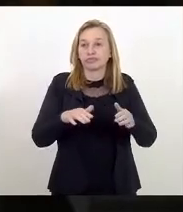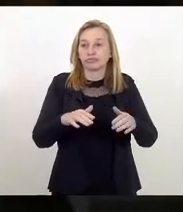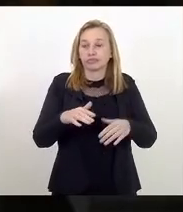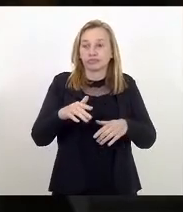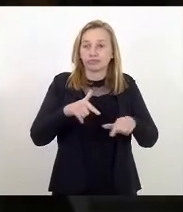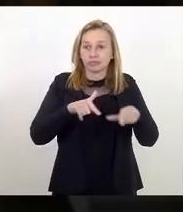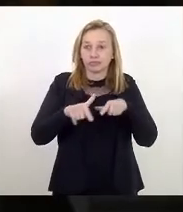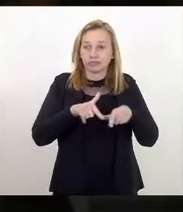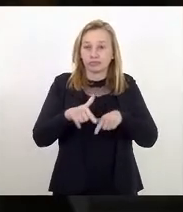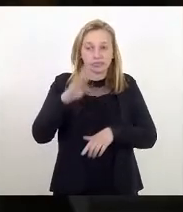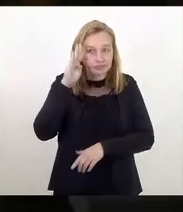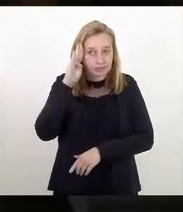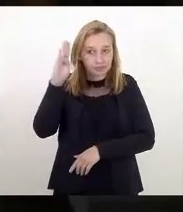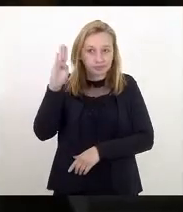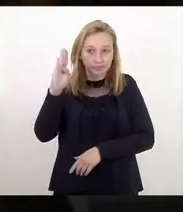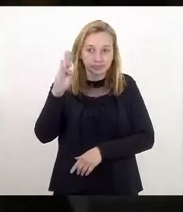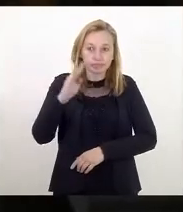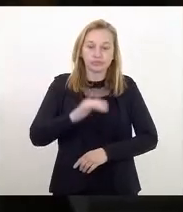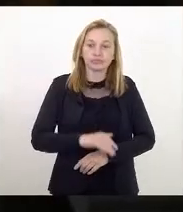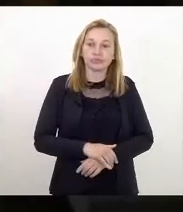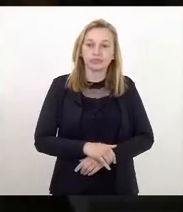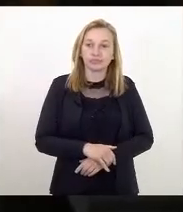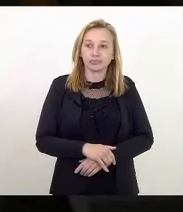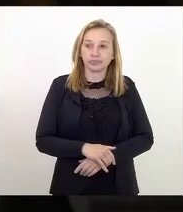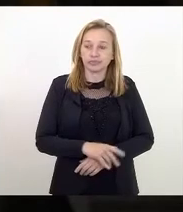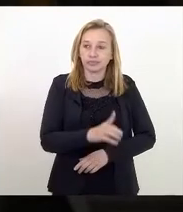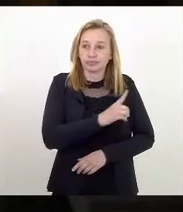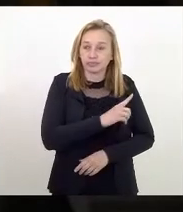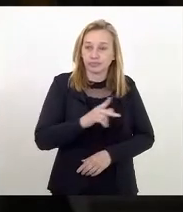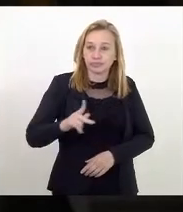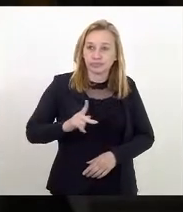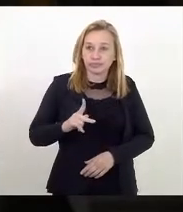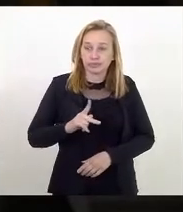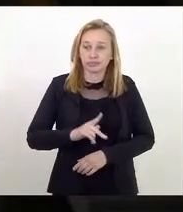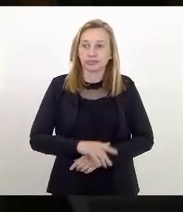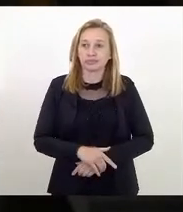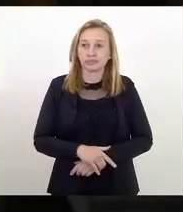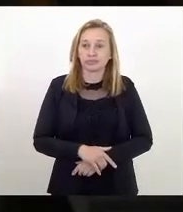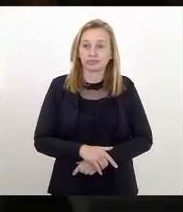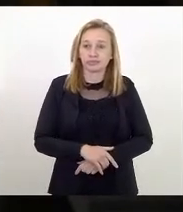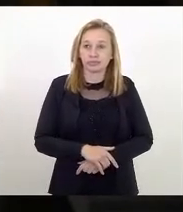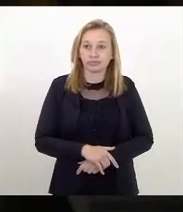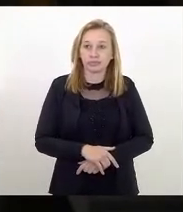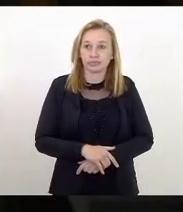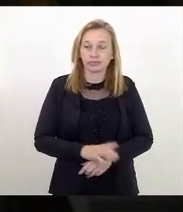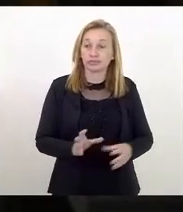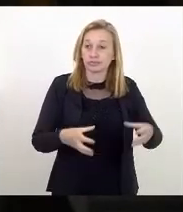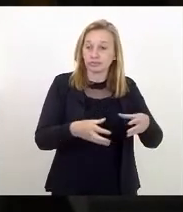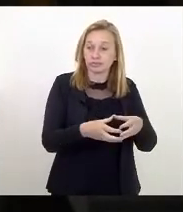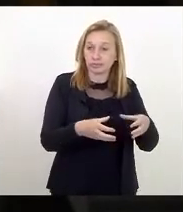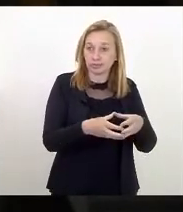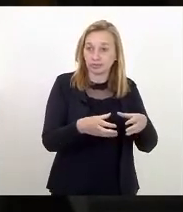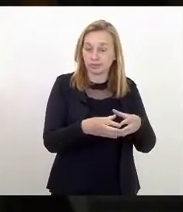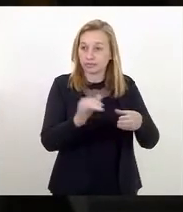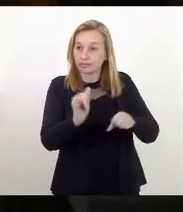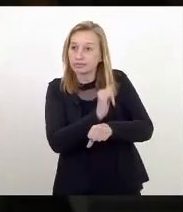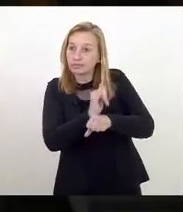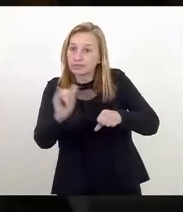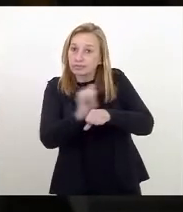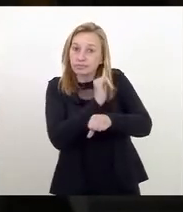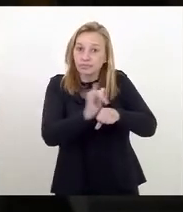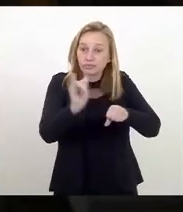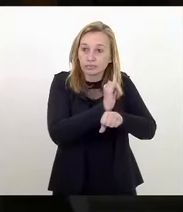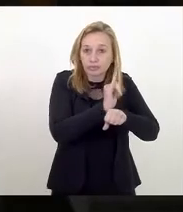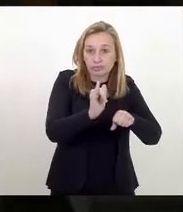essencial para que a defensoria pública seja o órgão estratégico, a instituição estratégica que